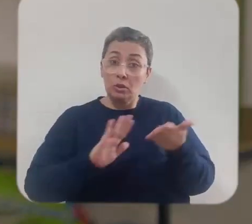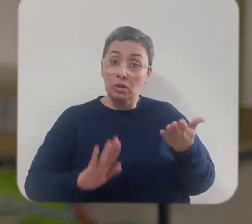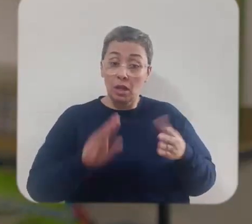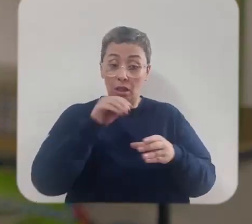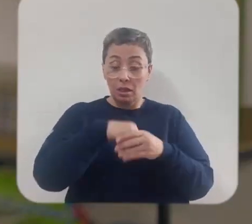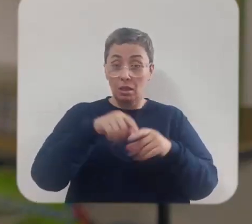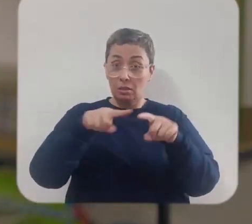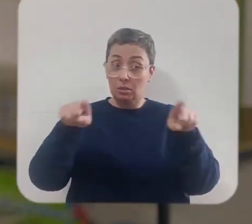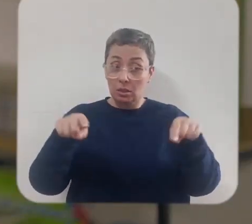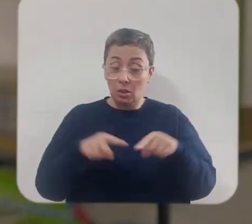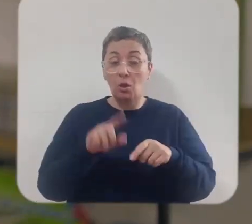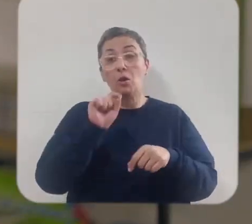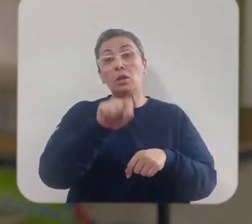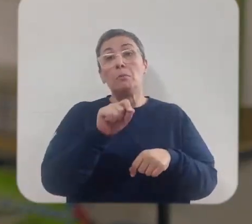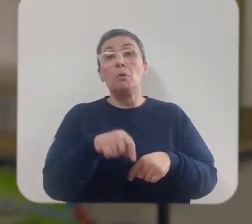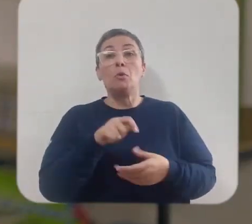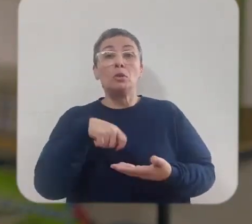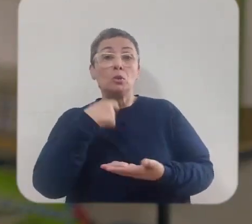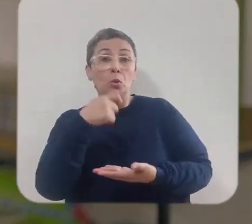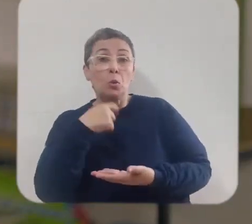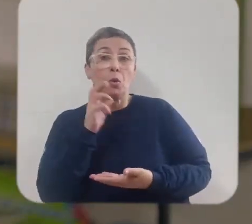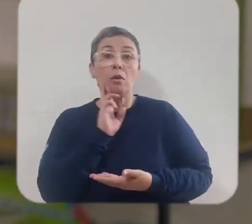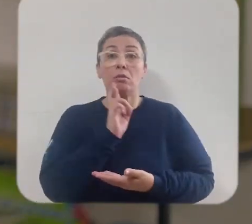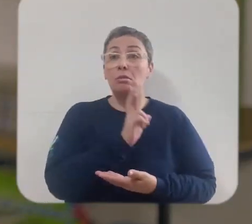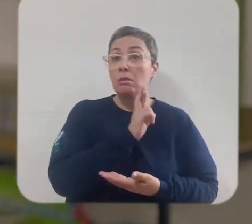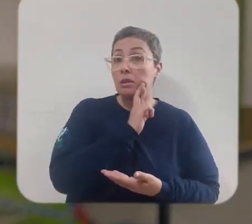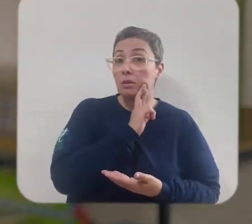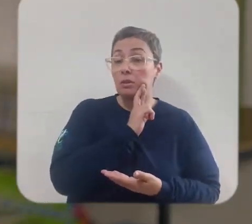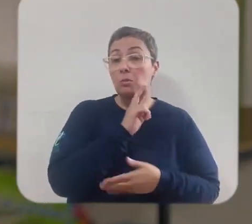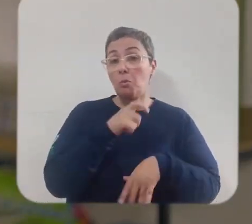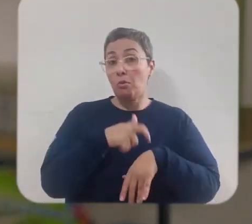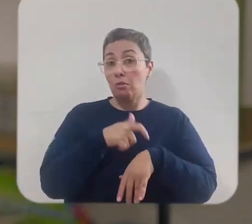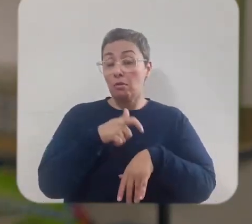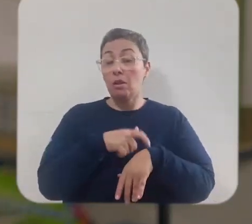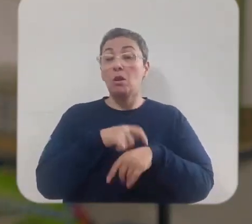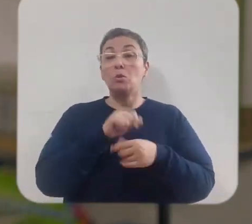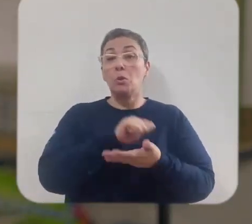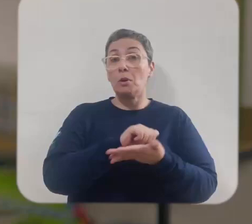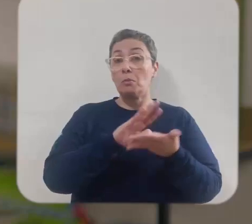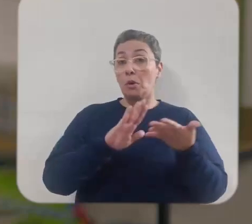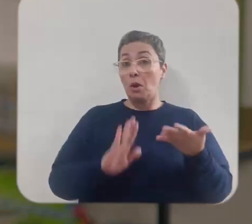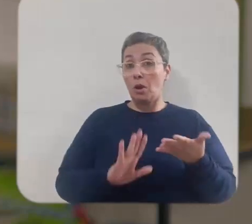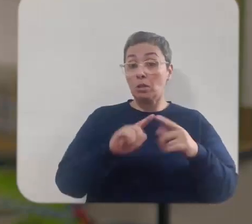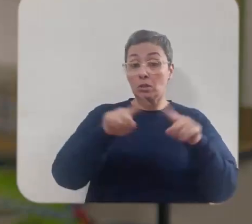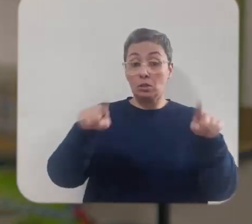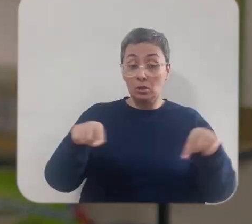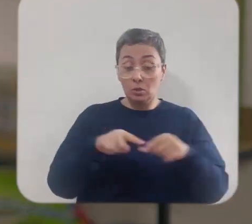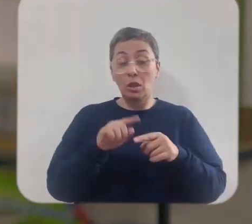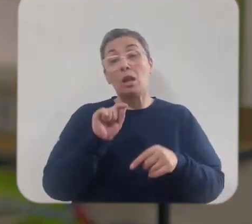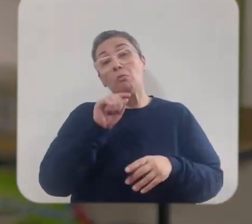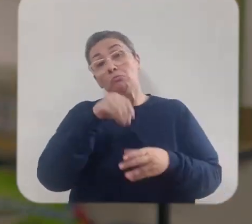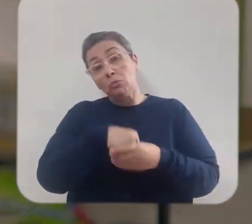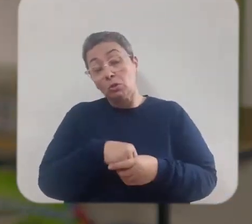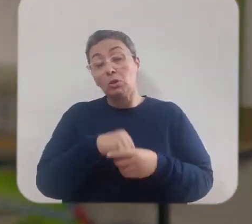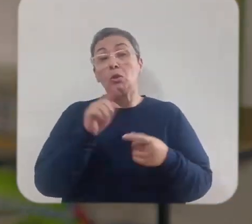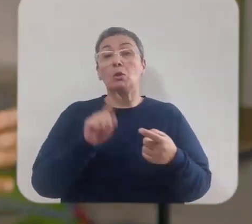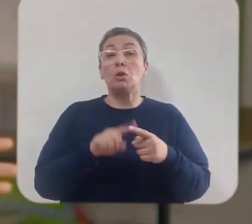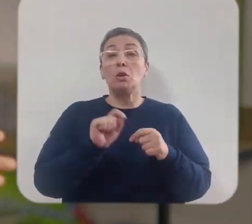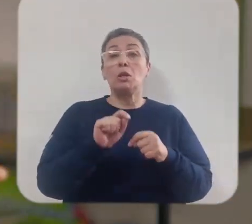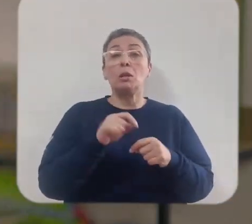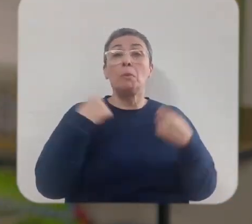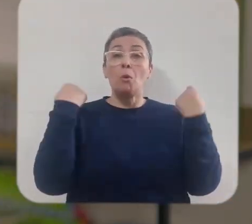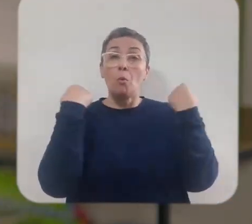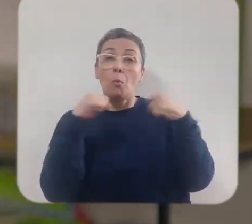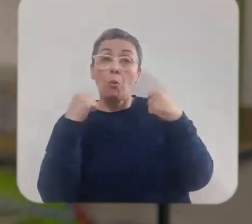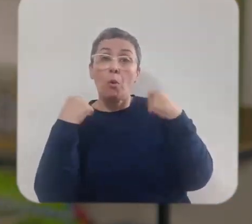atividade em sala, o refeitório, né, o momento do almoço, uma atividade em sala e uma